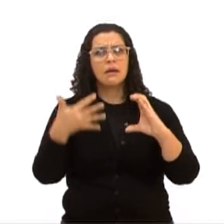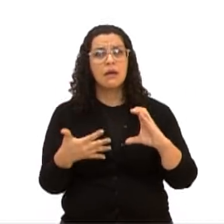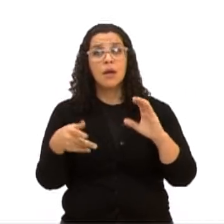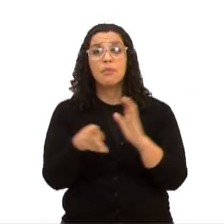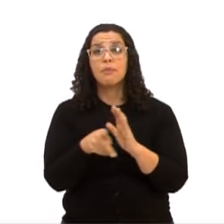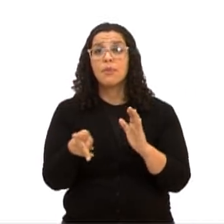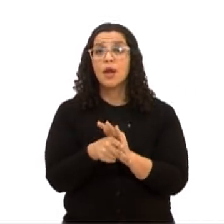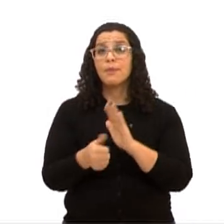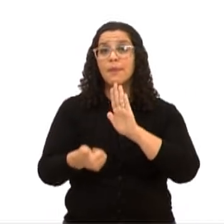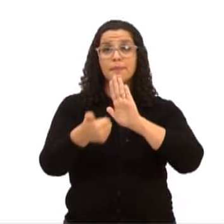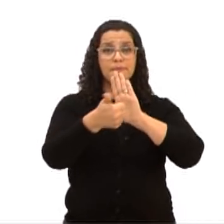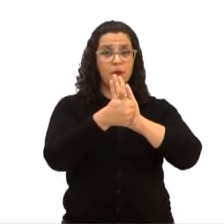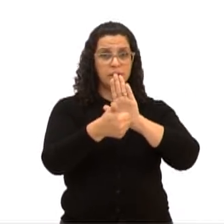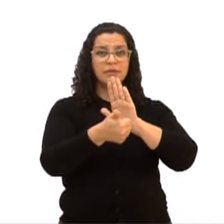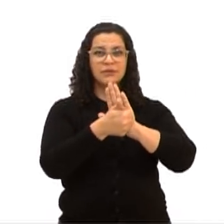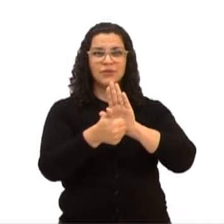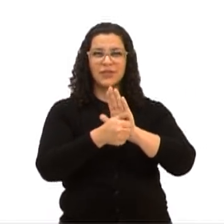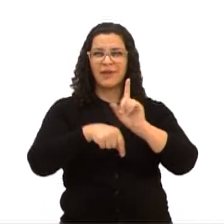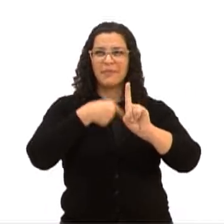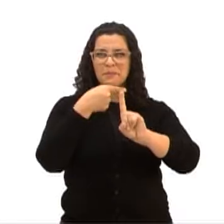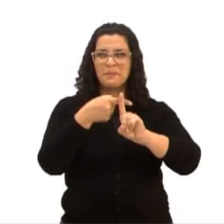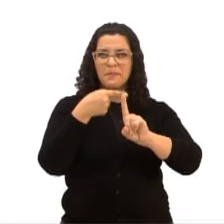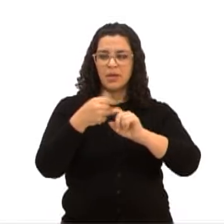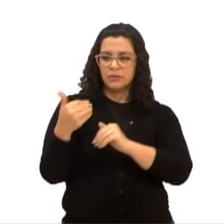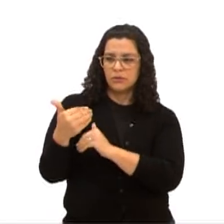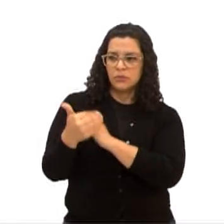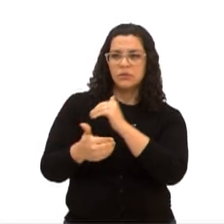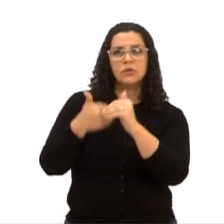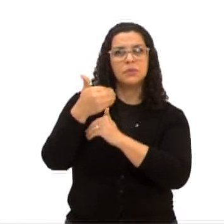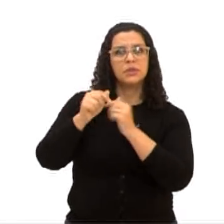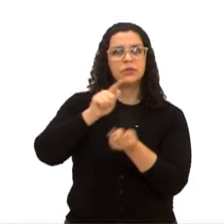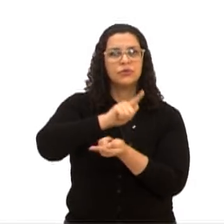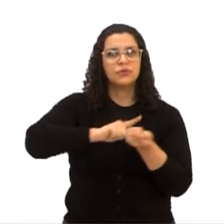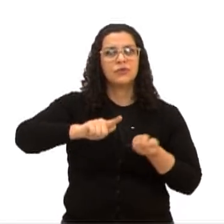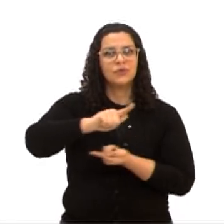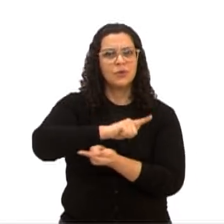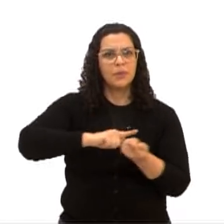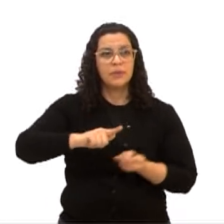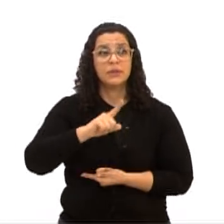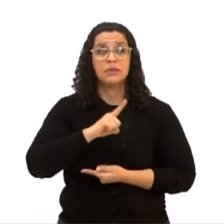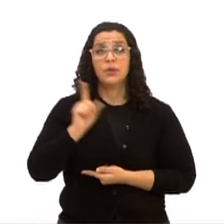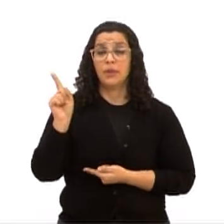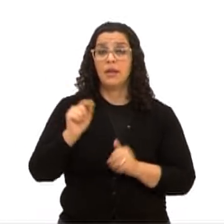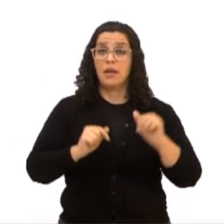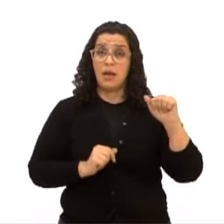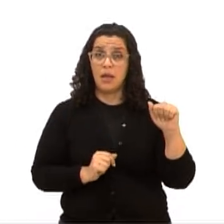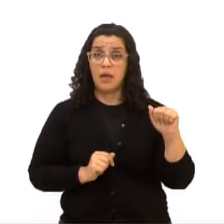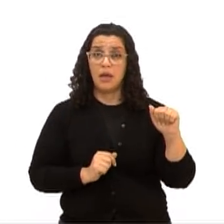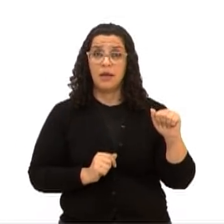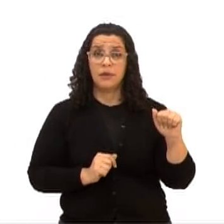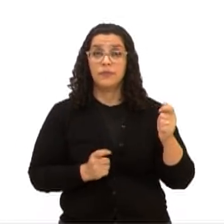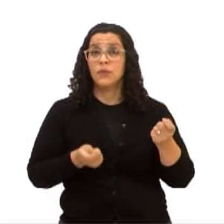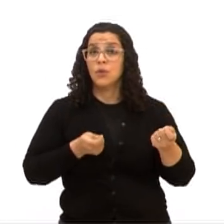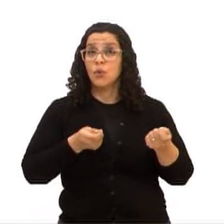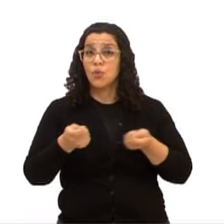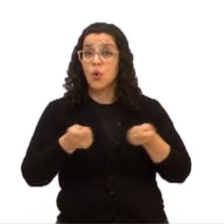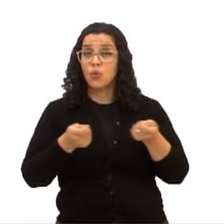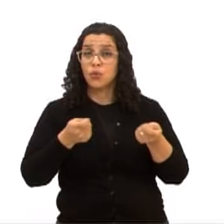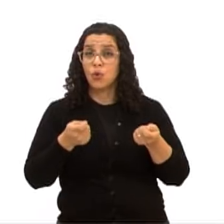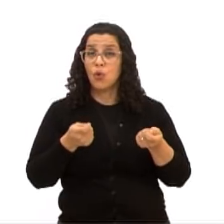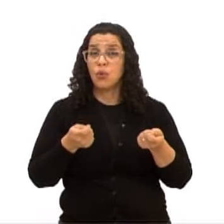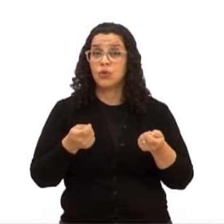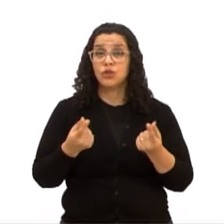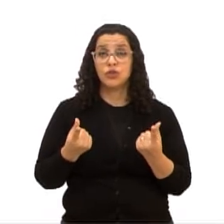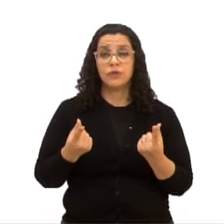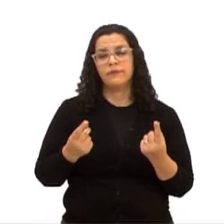característica positiva desse processo de globalização. Então, a gente tem a letra A com o controle de